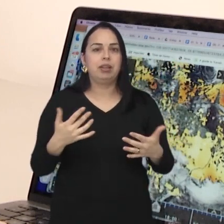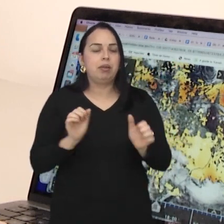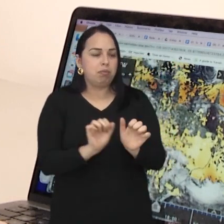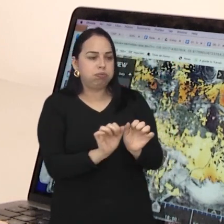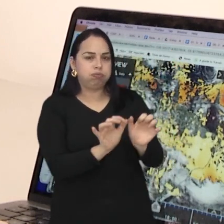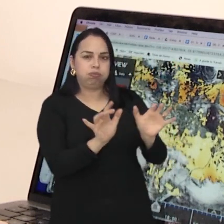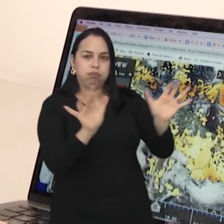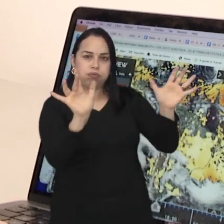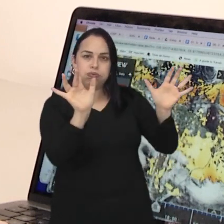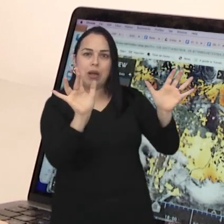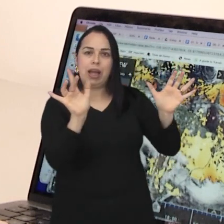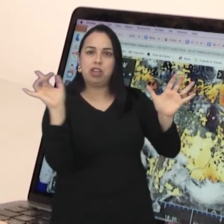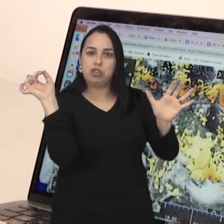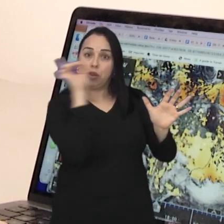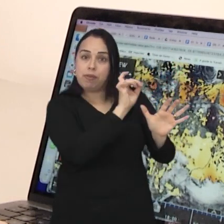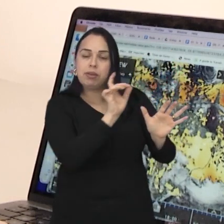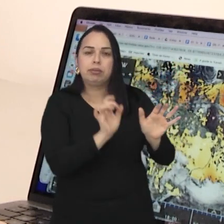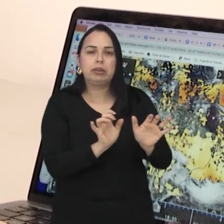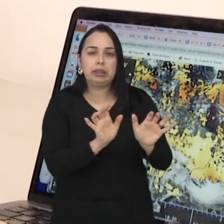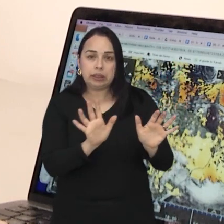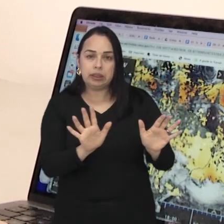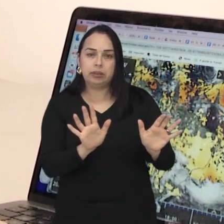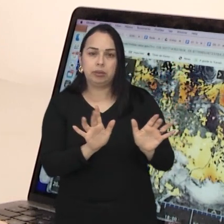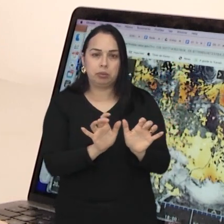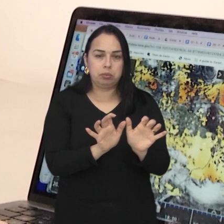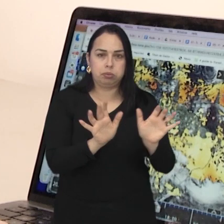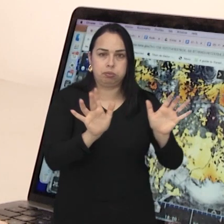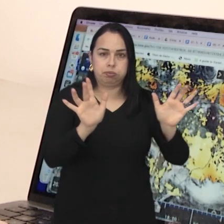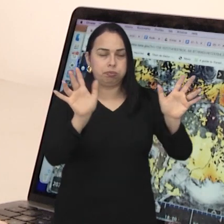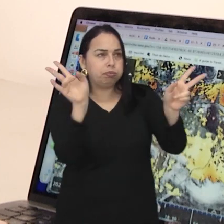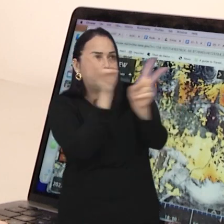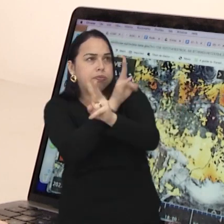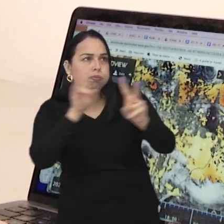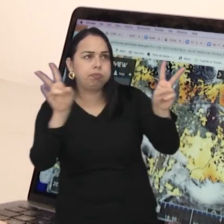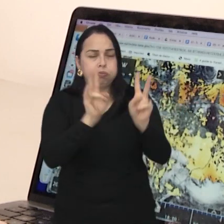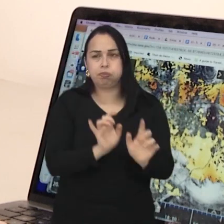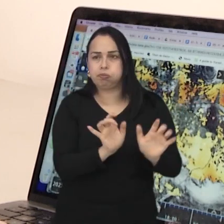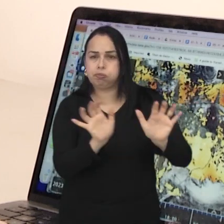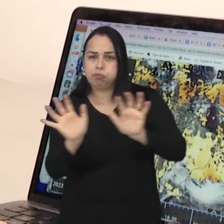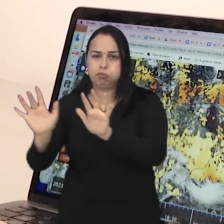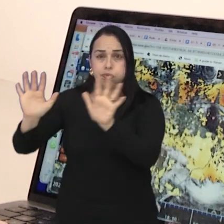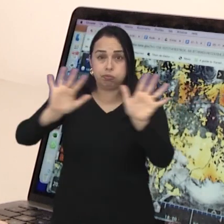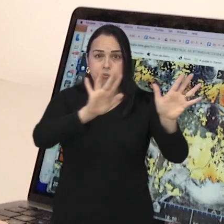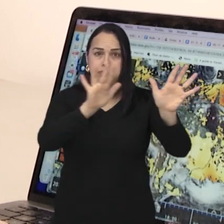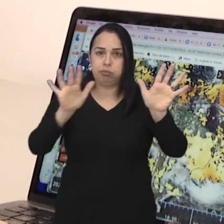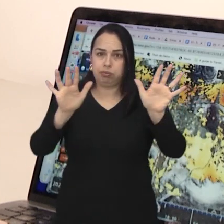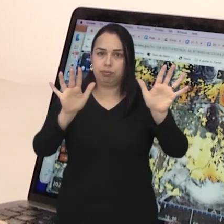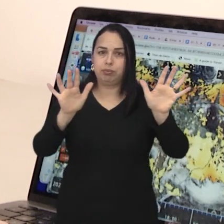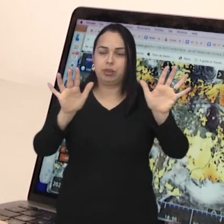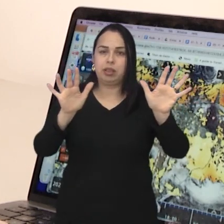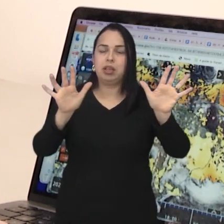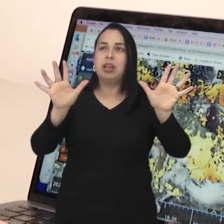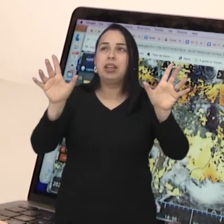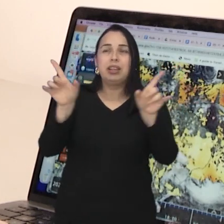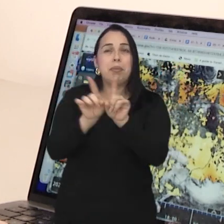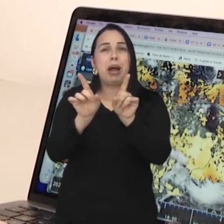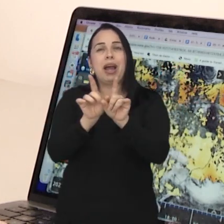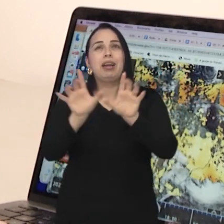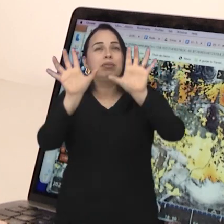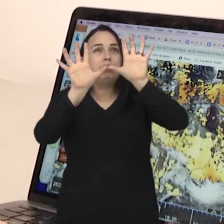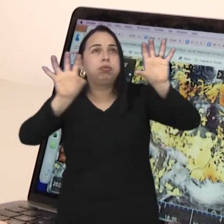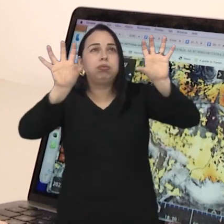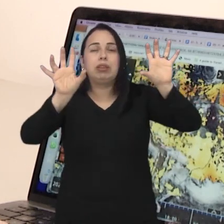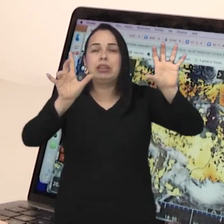dispersão, porque o padrão de circulação, ele não ajuda nessa época do ano, né? Você tem baixíssima umidade